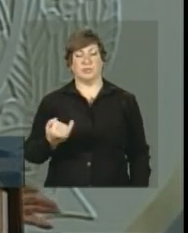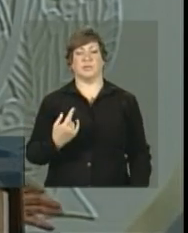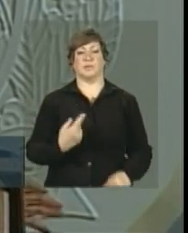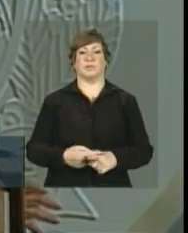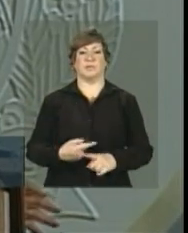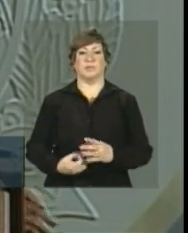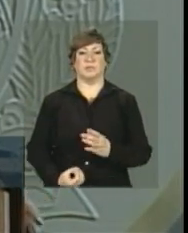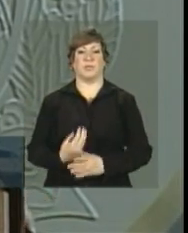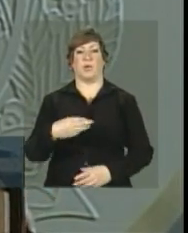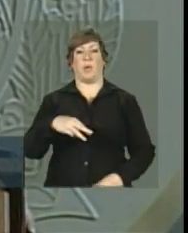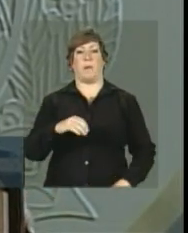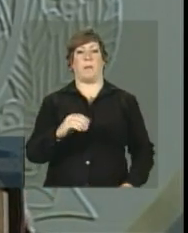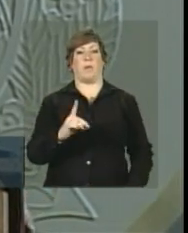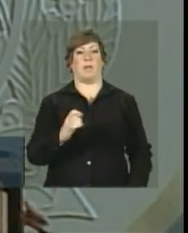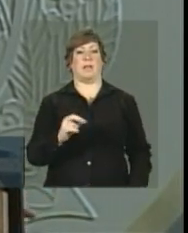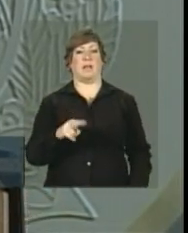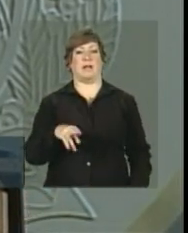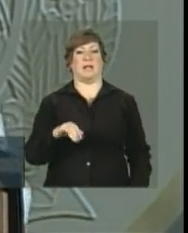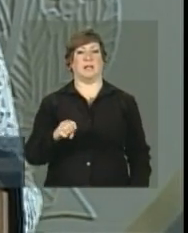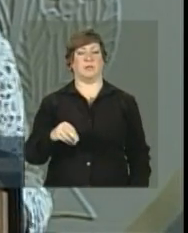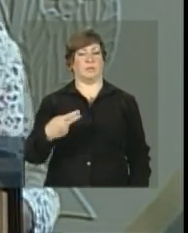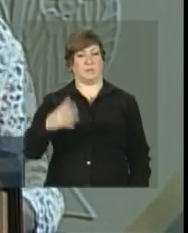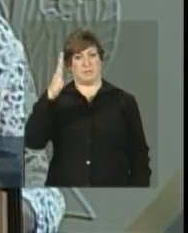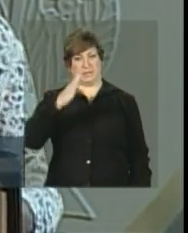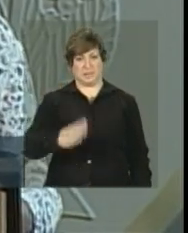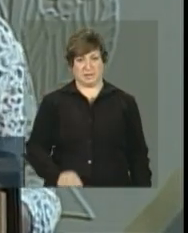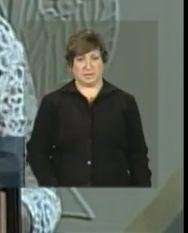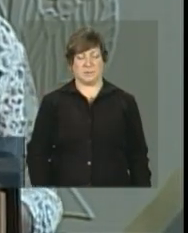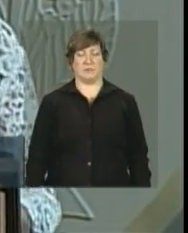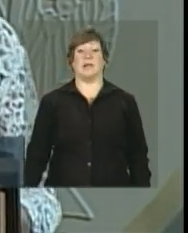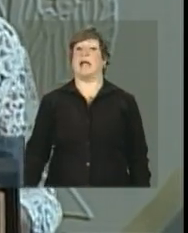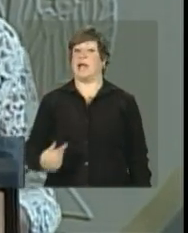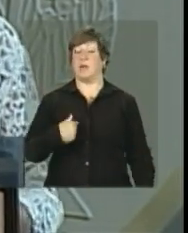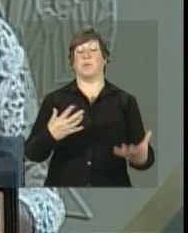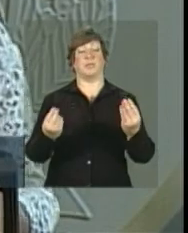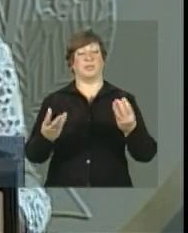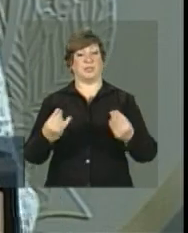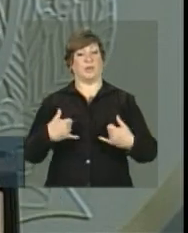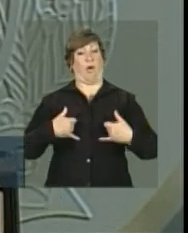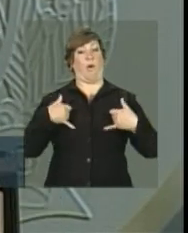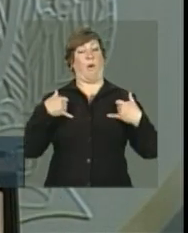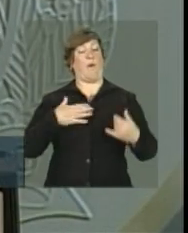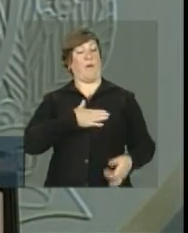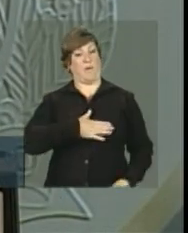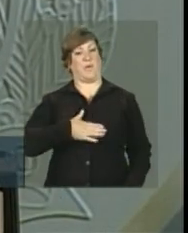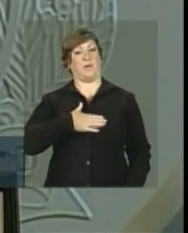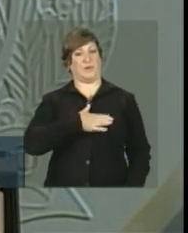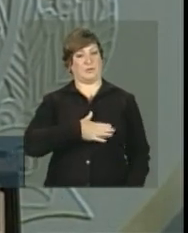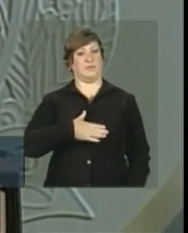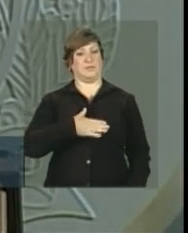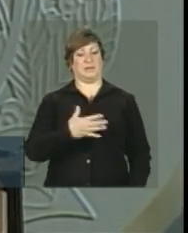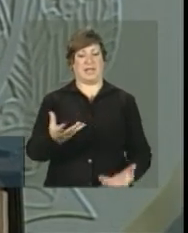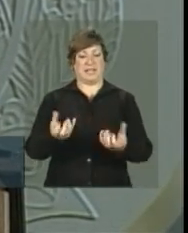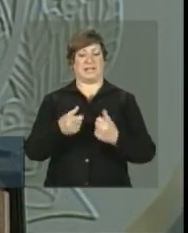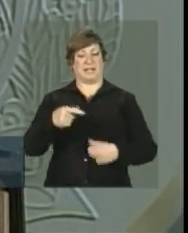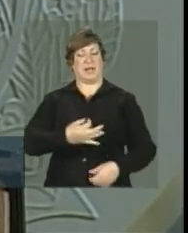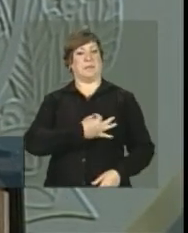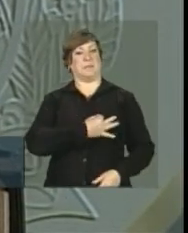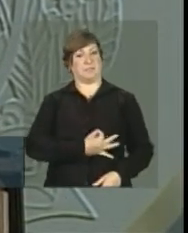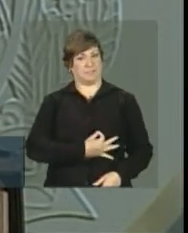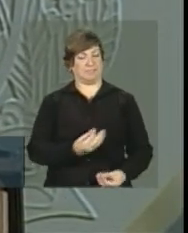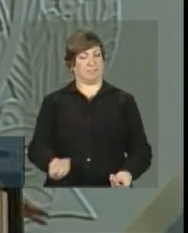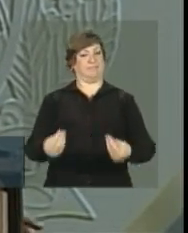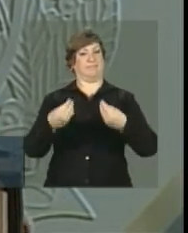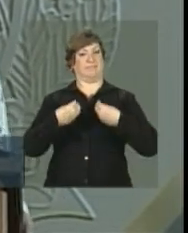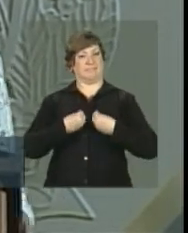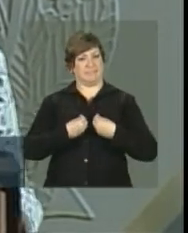do modernismo no Brasil. Eu tenho muito orgulho de ostentar essa medalha que